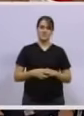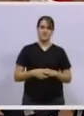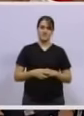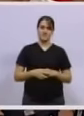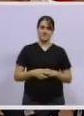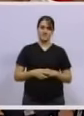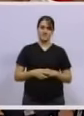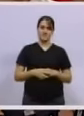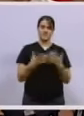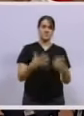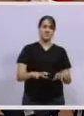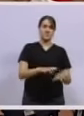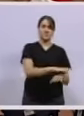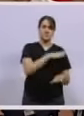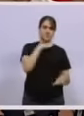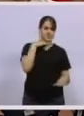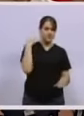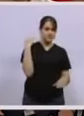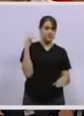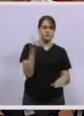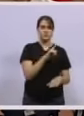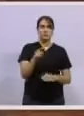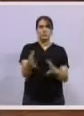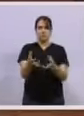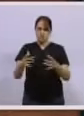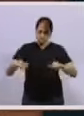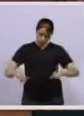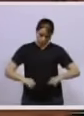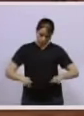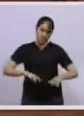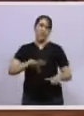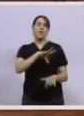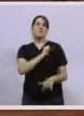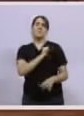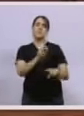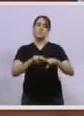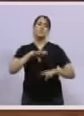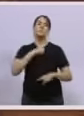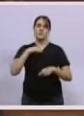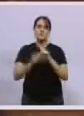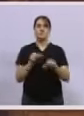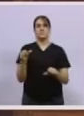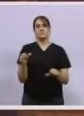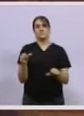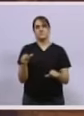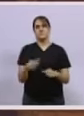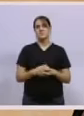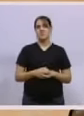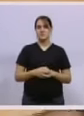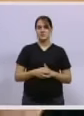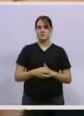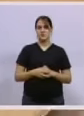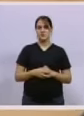sacrifício da destruição, o sacrifício infértil, não. É você querer o sacrifício do amor. Por amor eu mudo. Oh, meu Deus, não tem nada